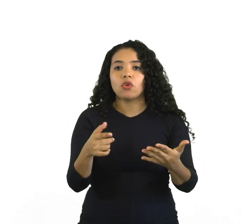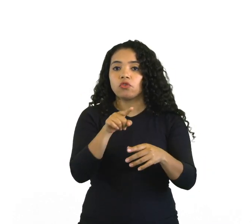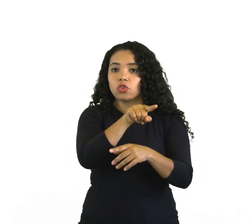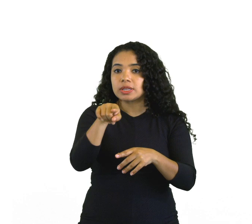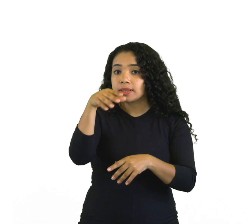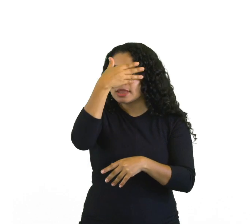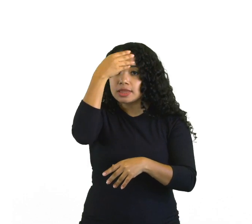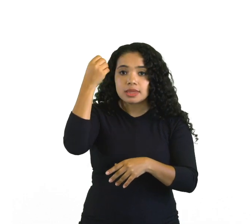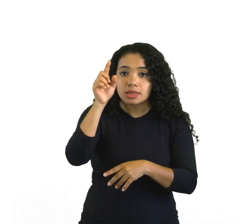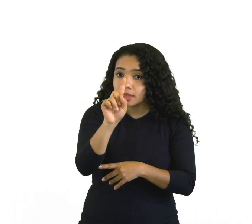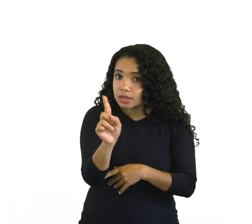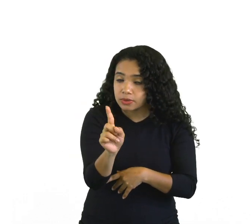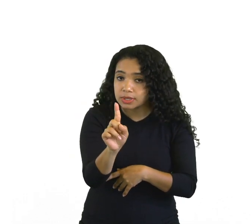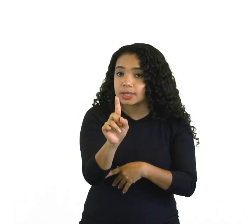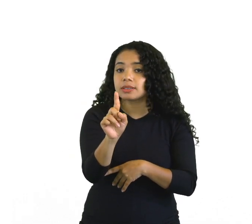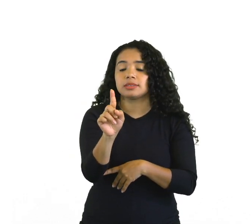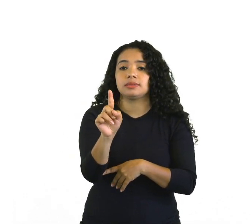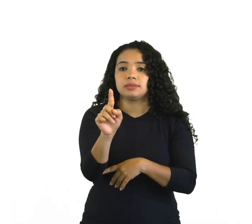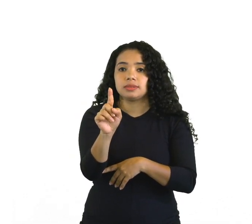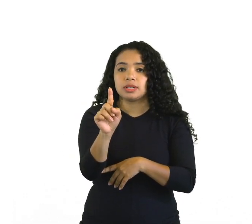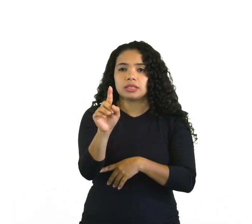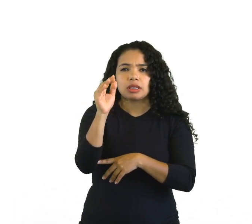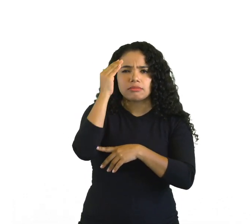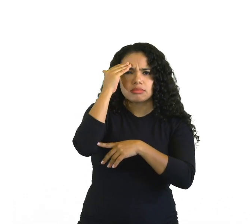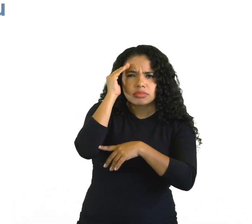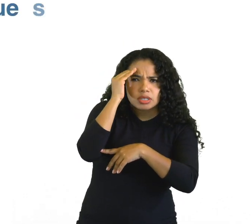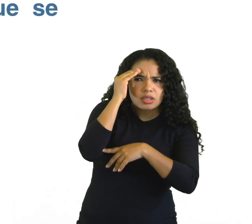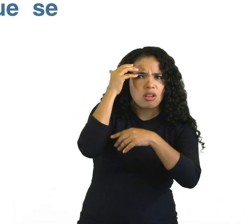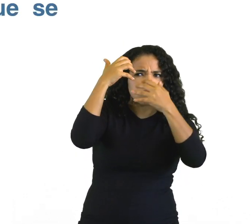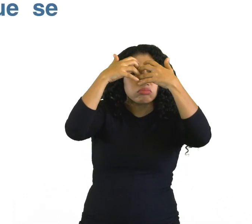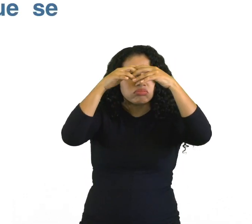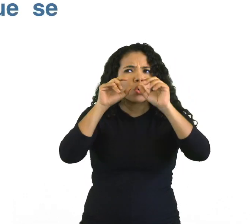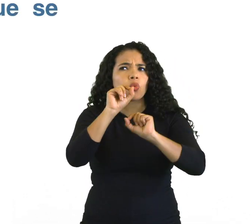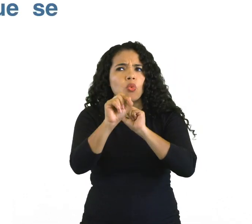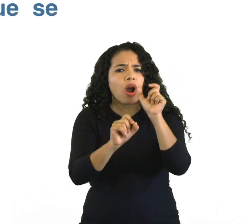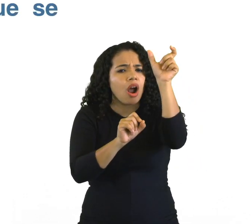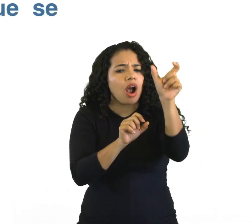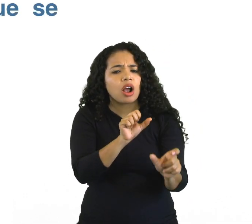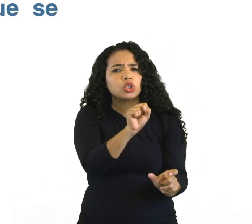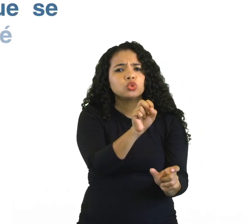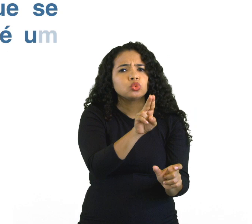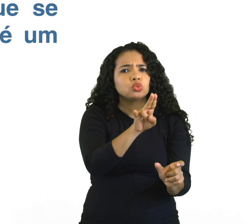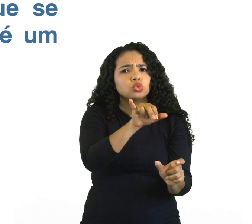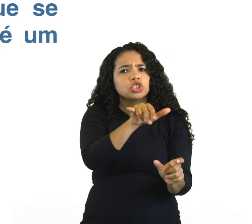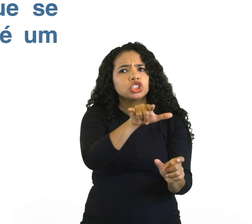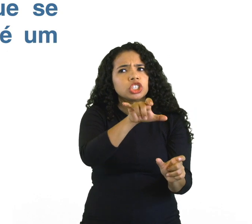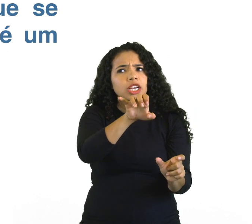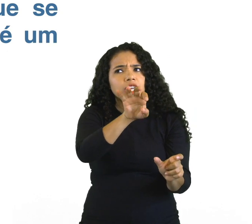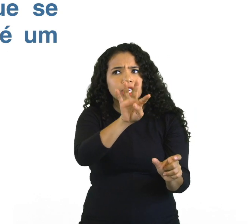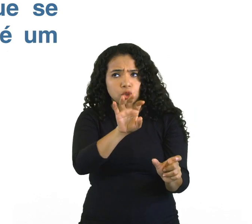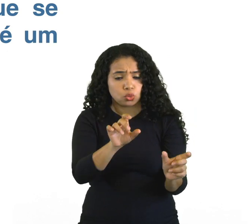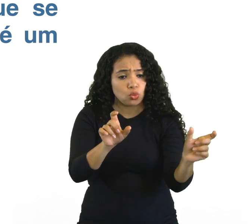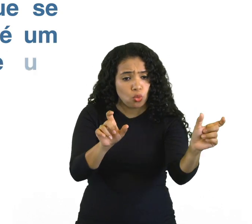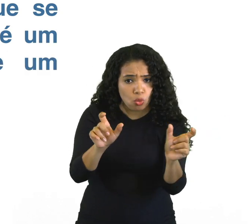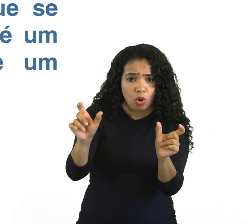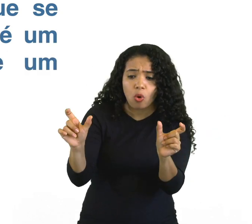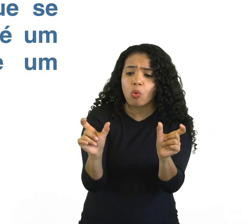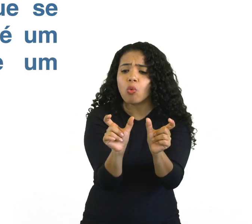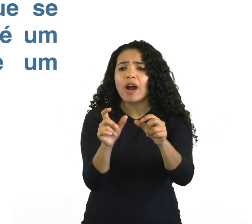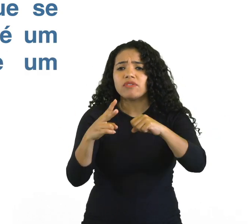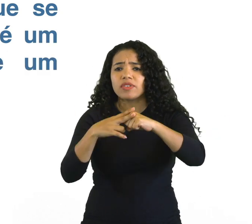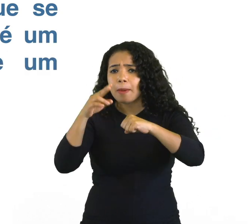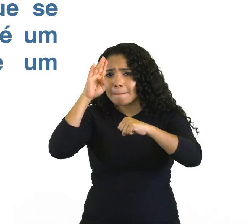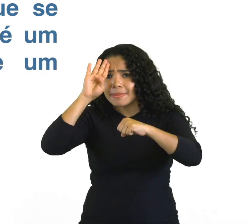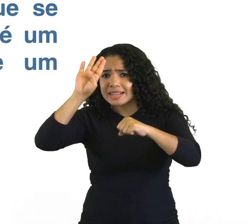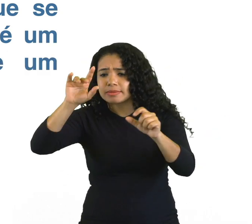esquecer, obviamente, de entender o que é um sujeito, o que é o verbo principal, o que